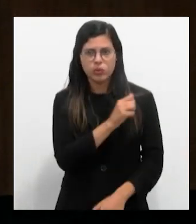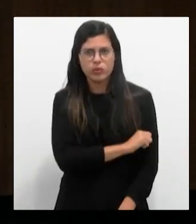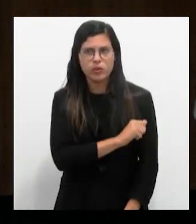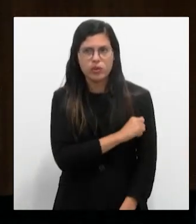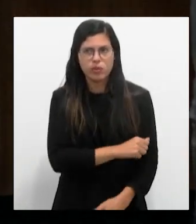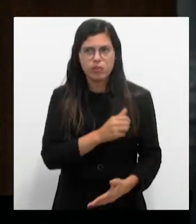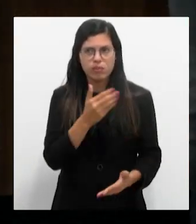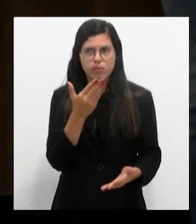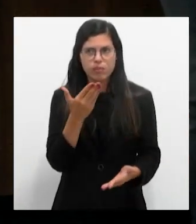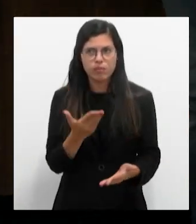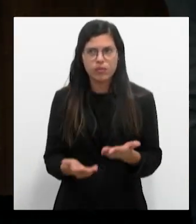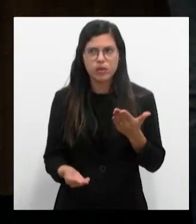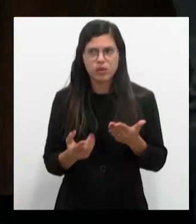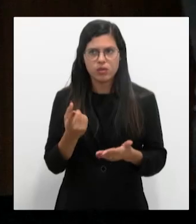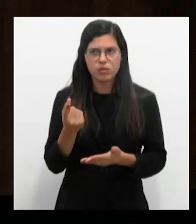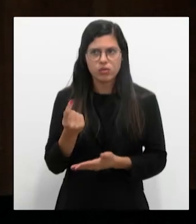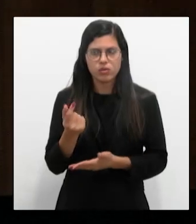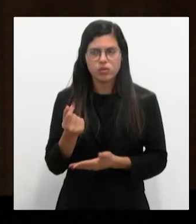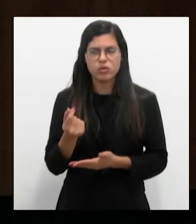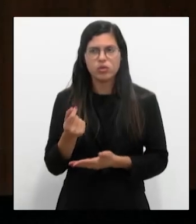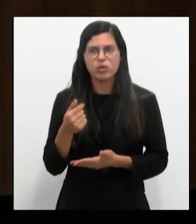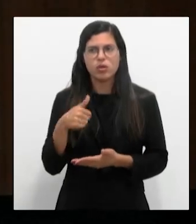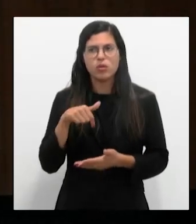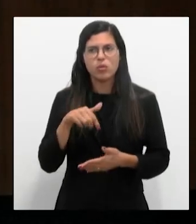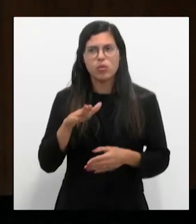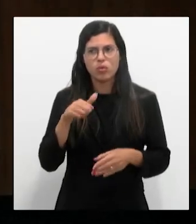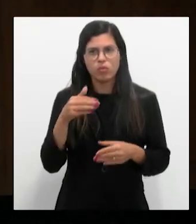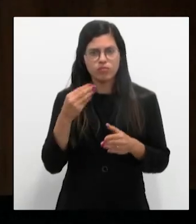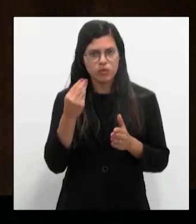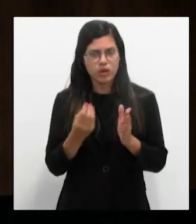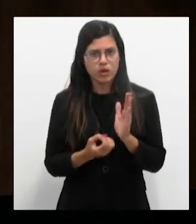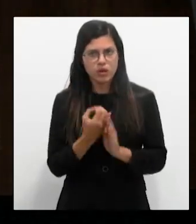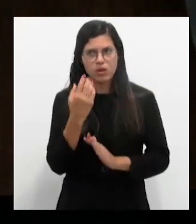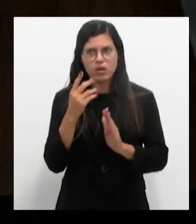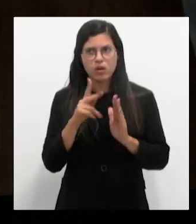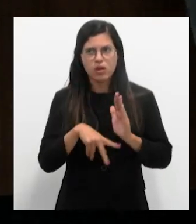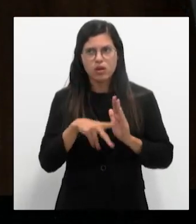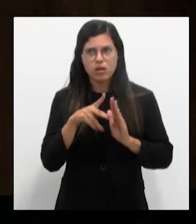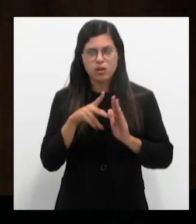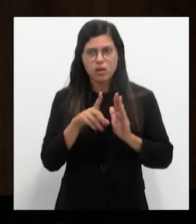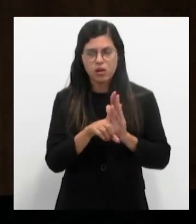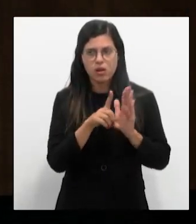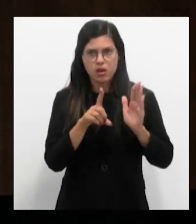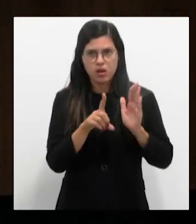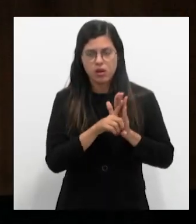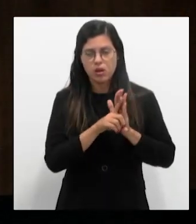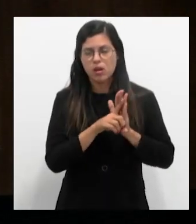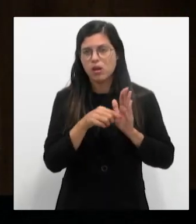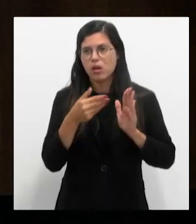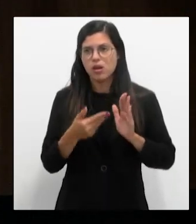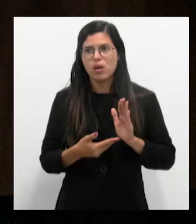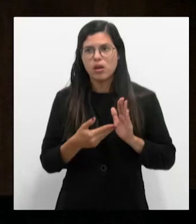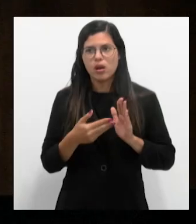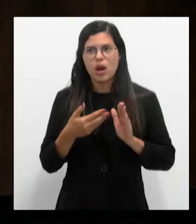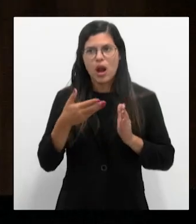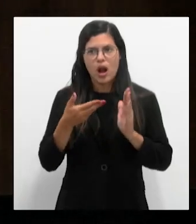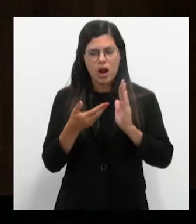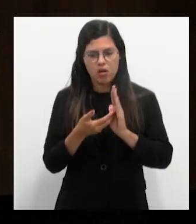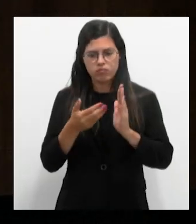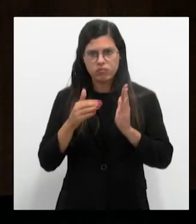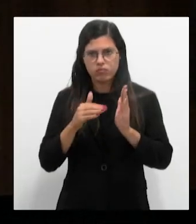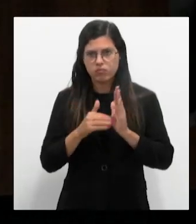lei, que foi colocada aqui para votação, que foi para a CCJ, logo a Câmara e o Senado reagiu, tirou o projeto